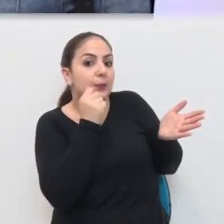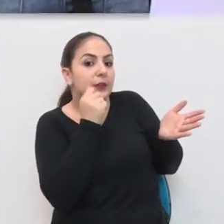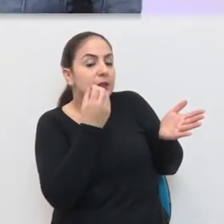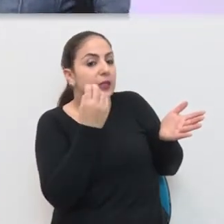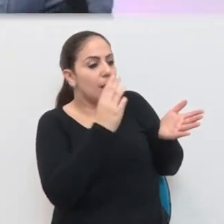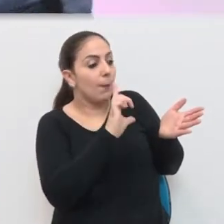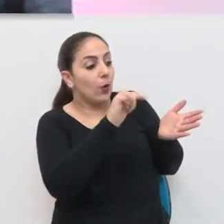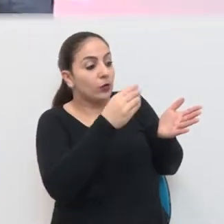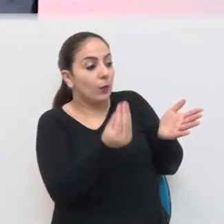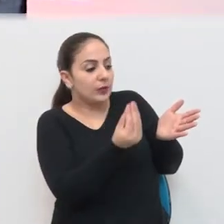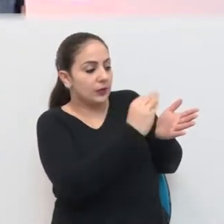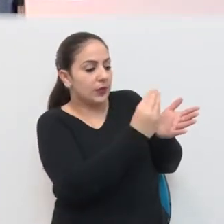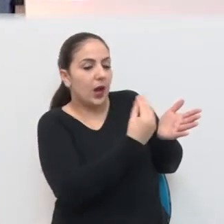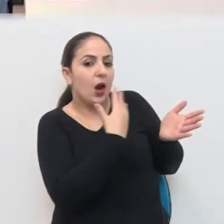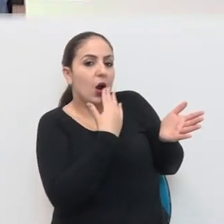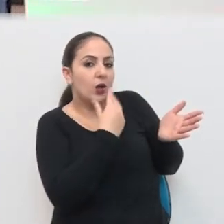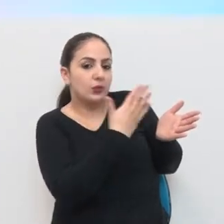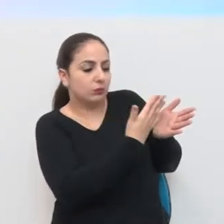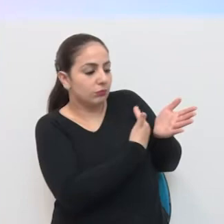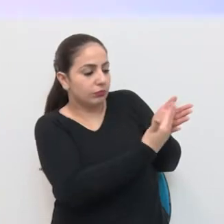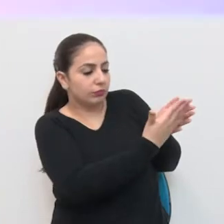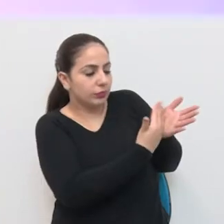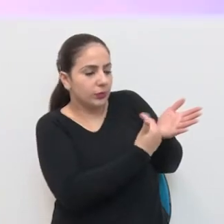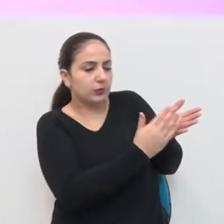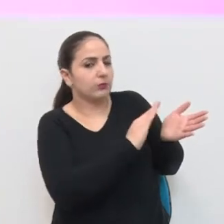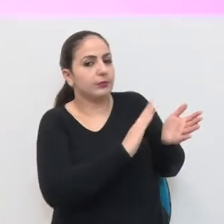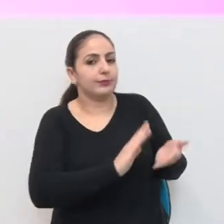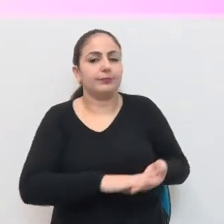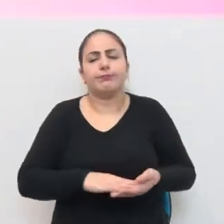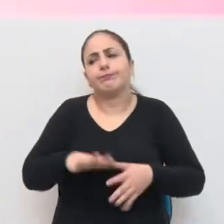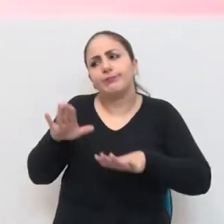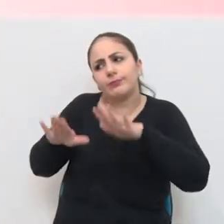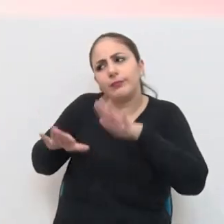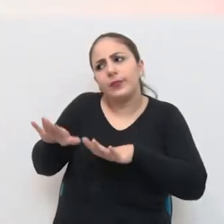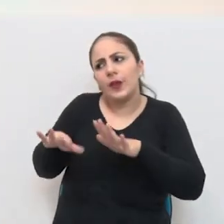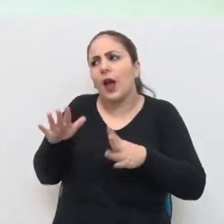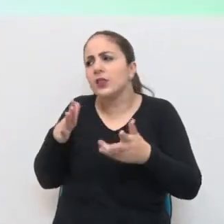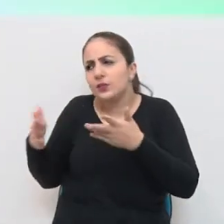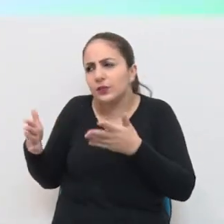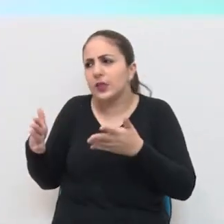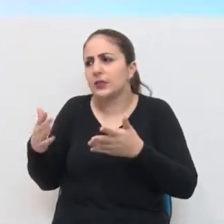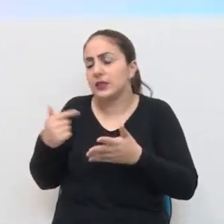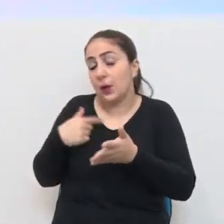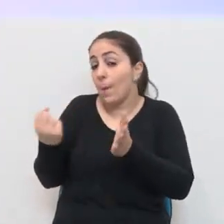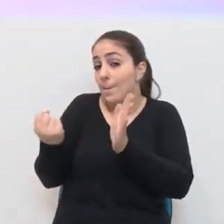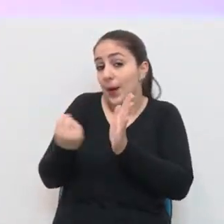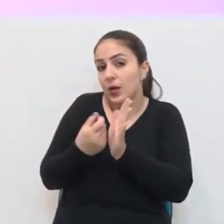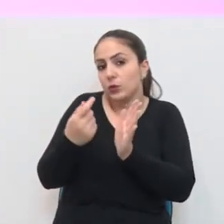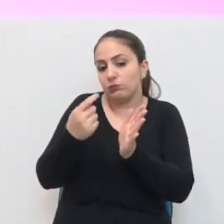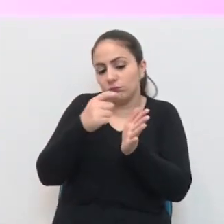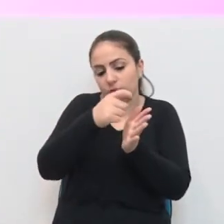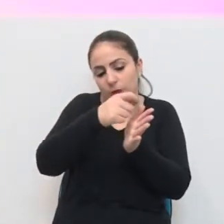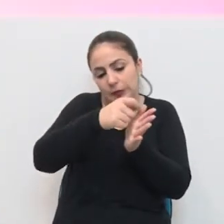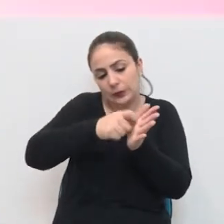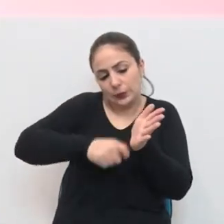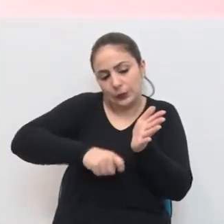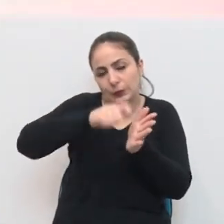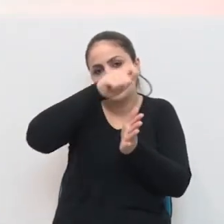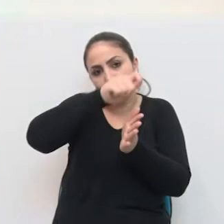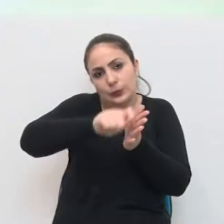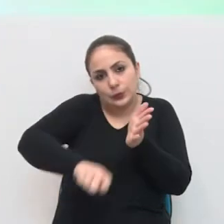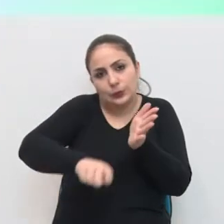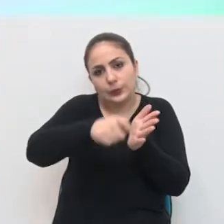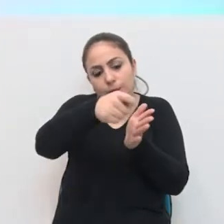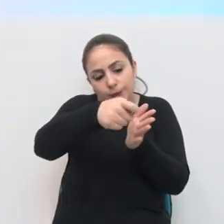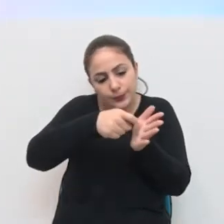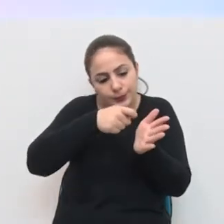embaixo ou você já aplica a tinta direta na tela? Depende. Algumas coisas às vezes eu marco, às vezes